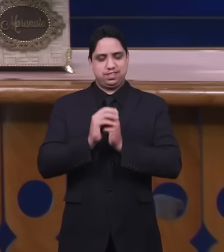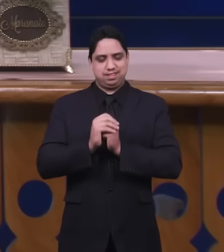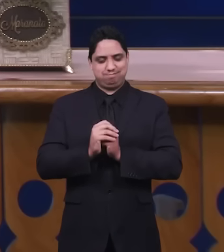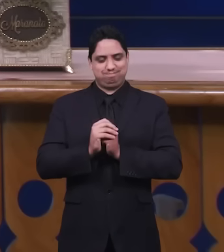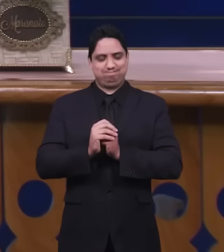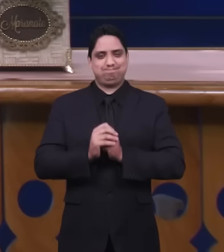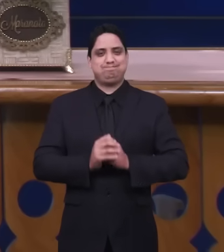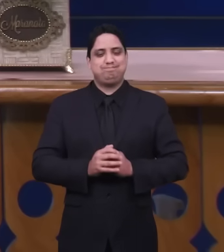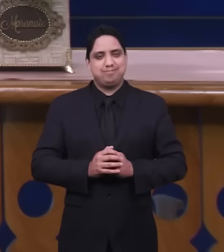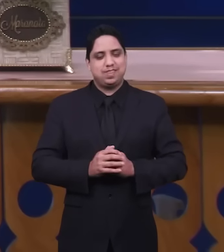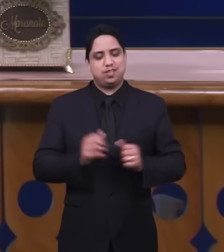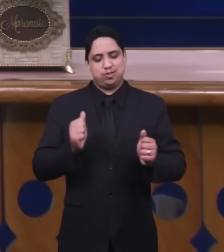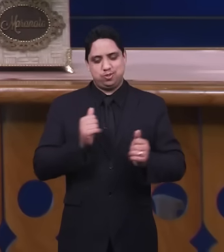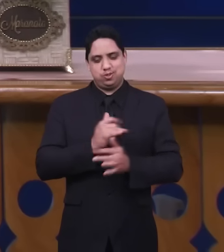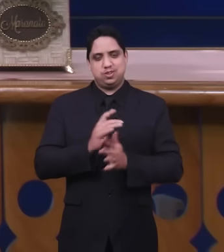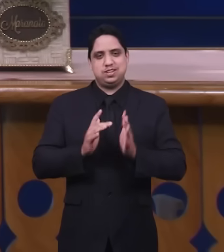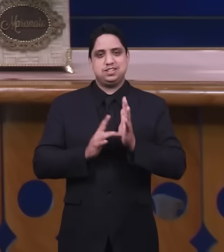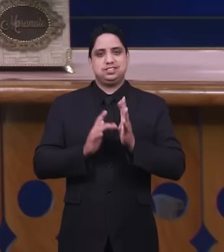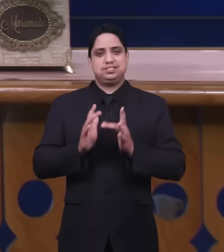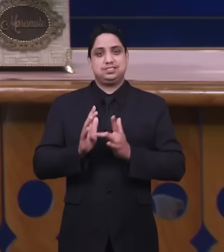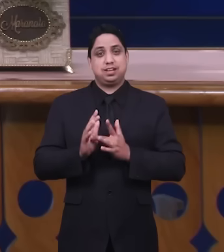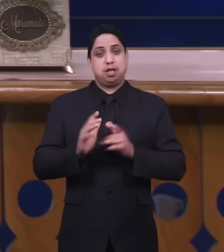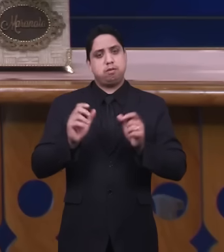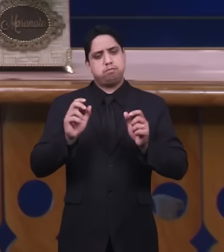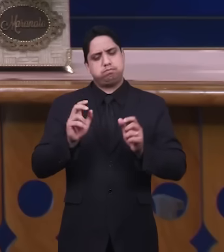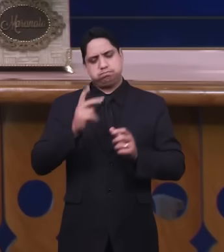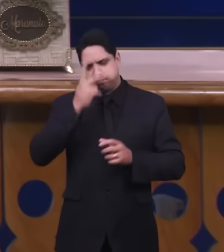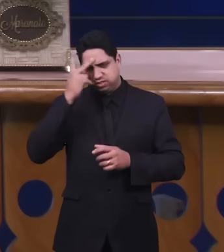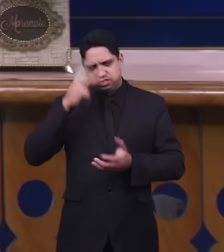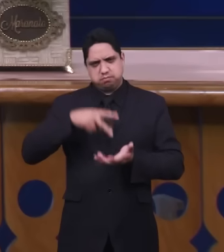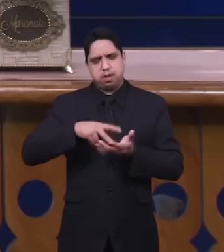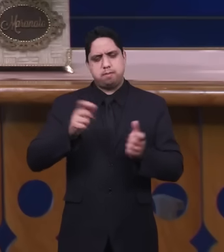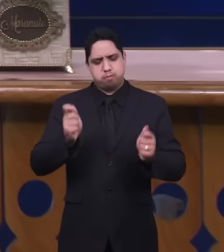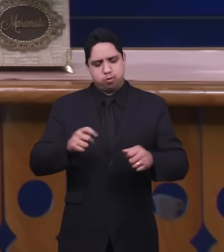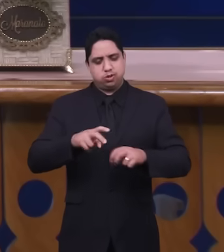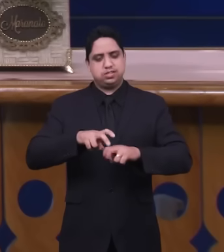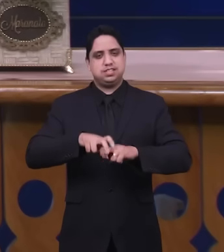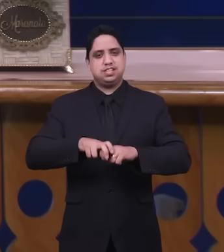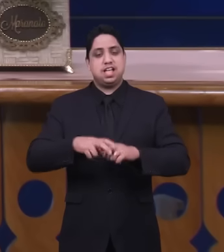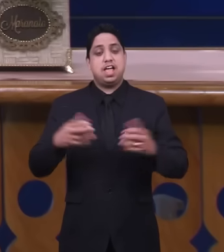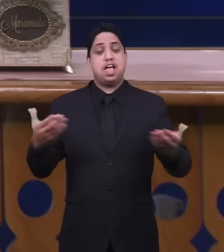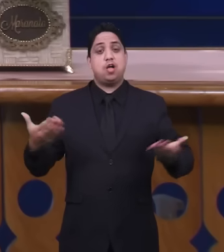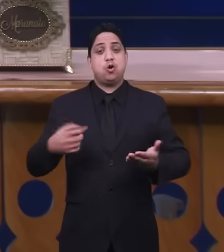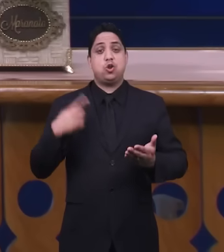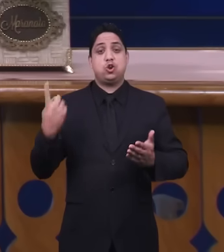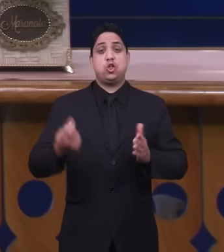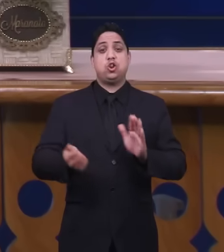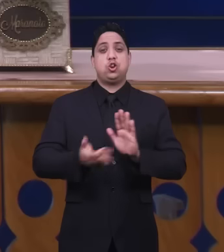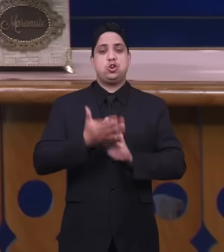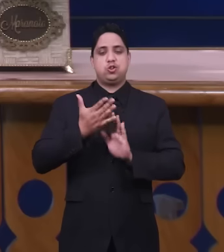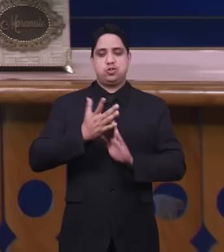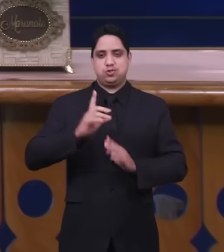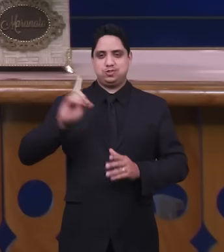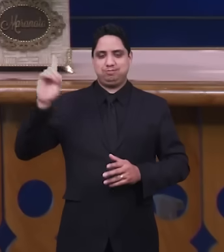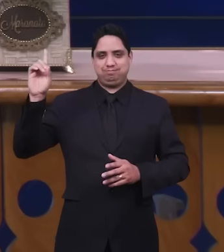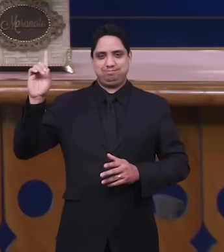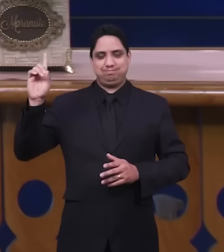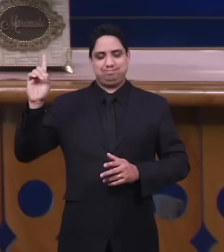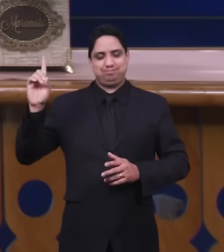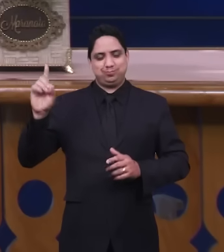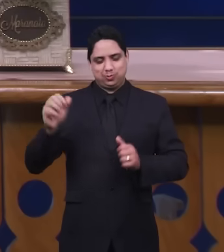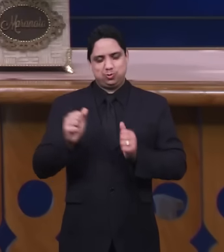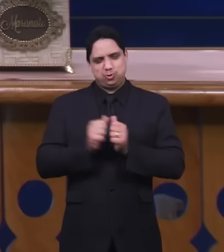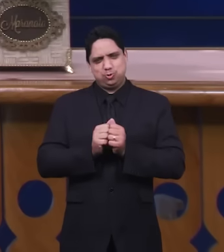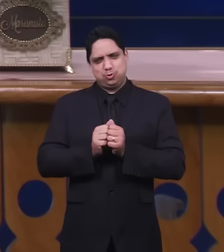Jesus. Amém. Glória a Jesus. Aqueles que estiveram de pé podem se sentar. Nós vamos agora cantar um louvor ao Senhor.